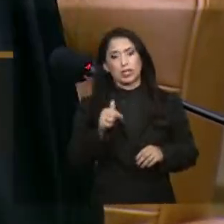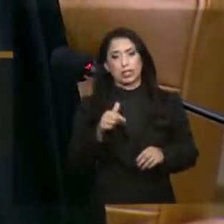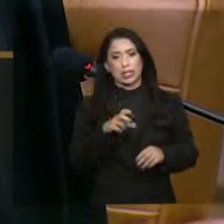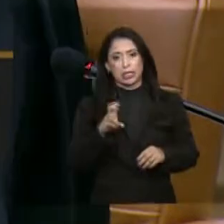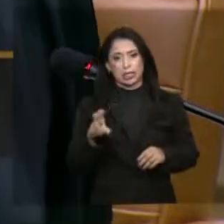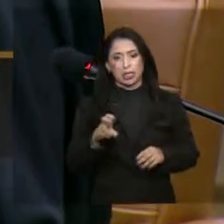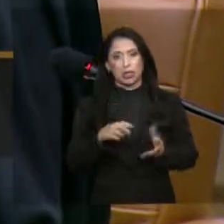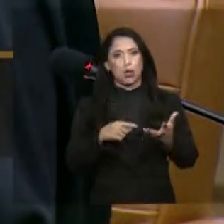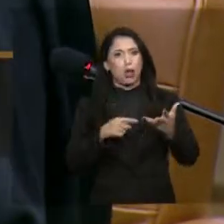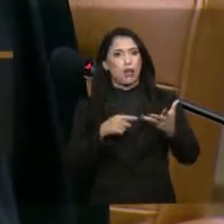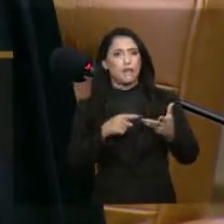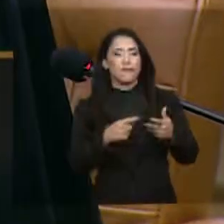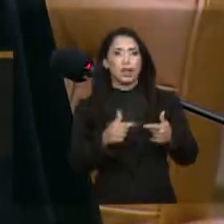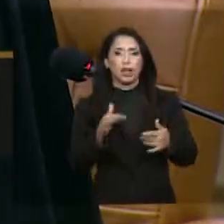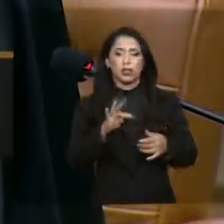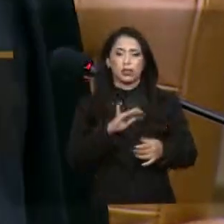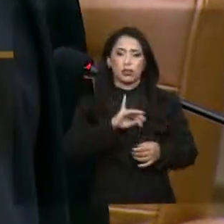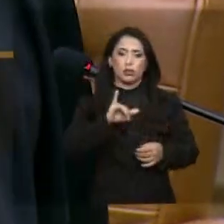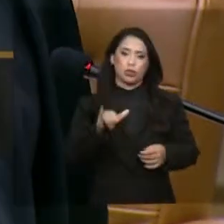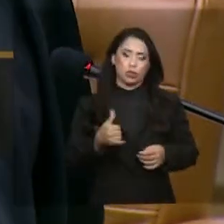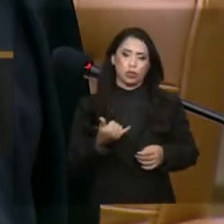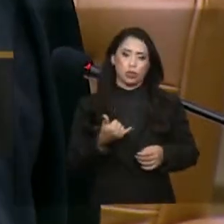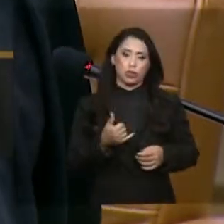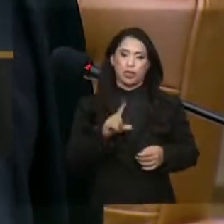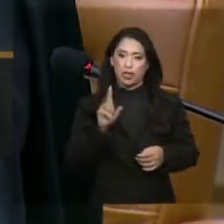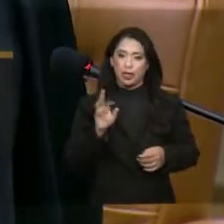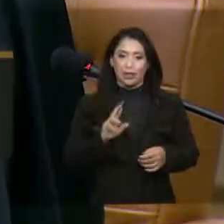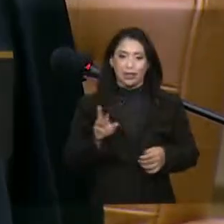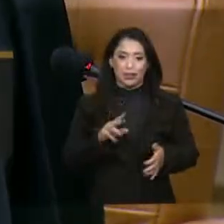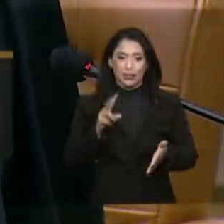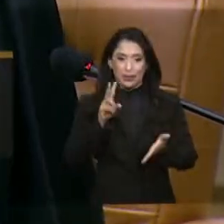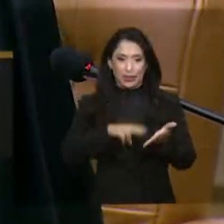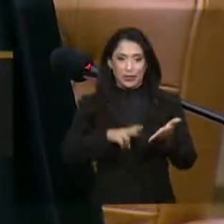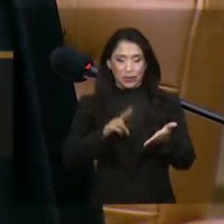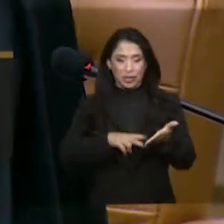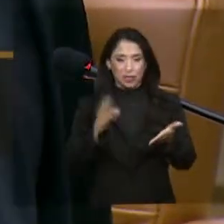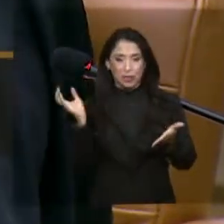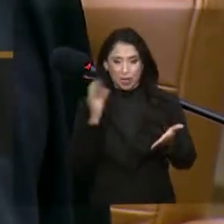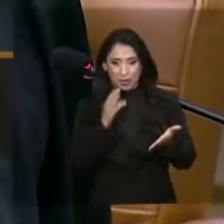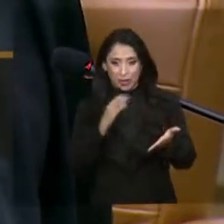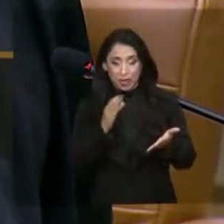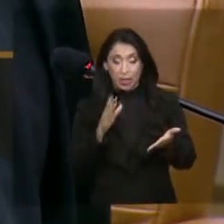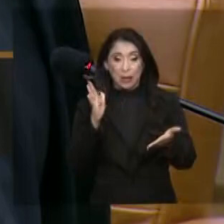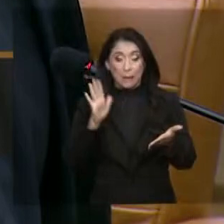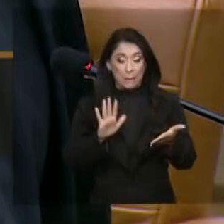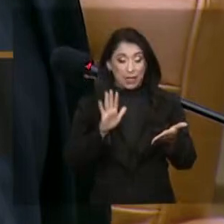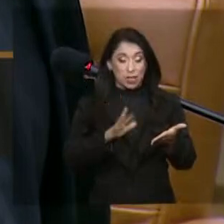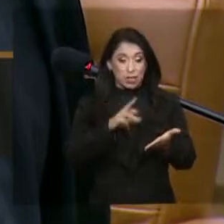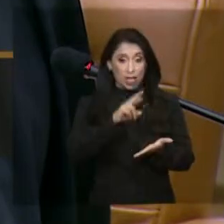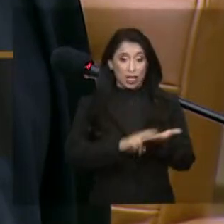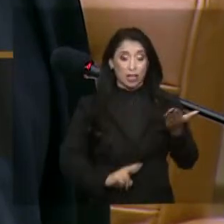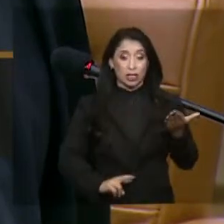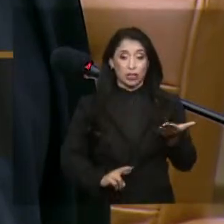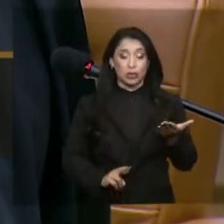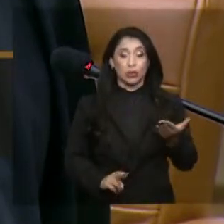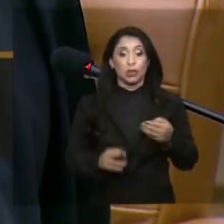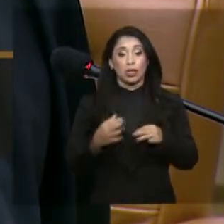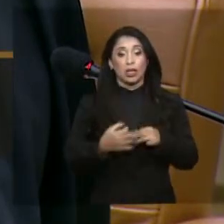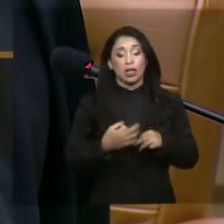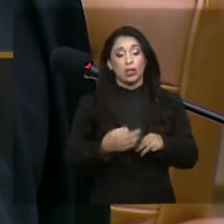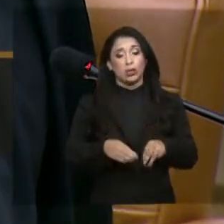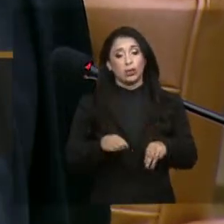STJ, ou inclusive, esse foi o único que eu acabei não lendo, pela celeridade, mas de relatoria do nosso